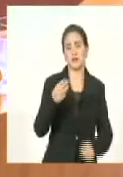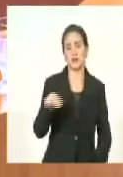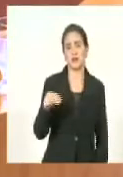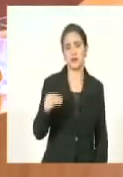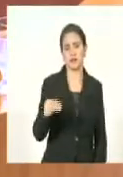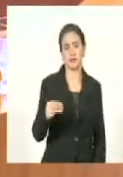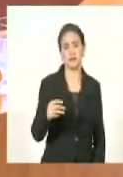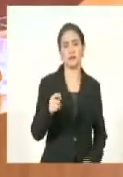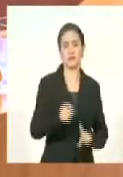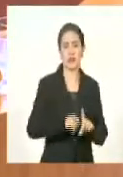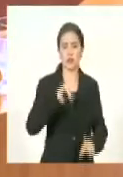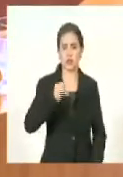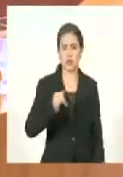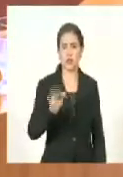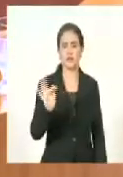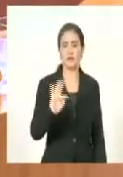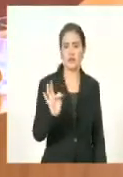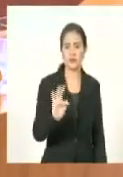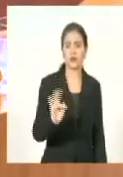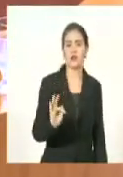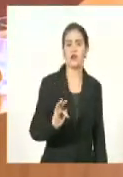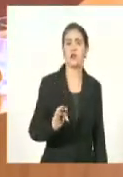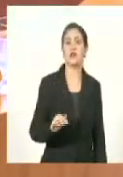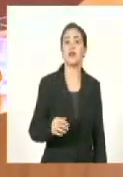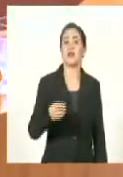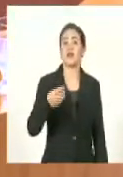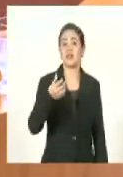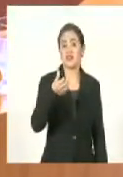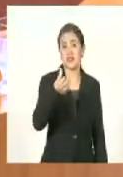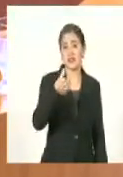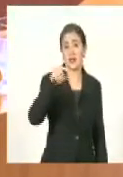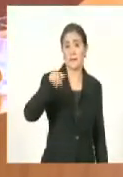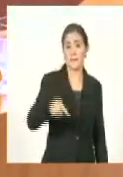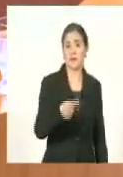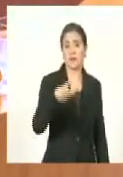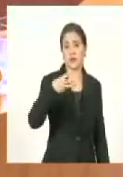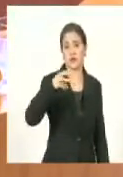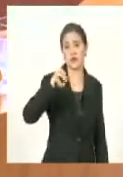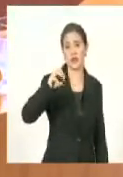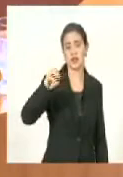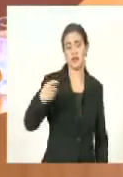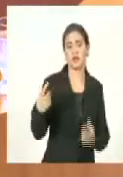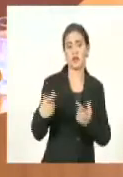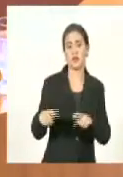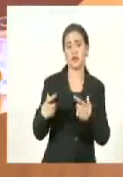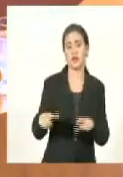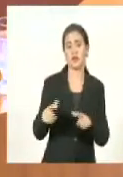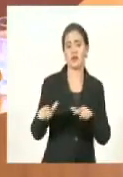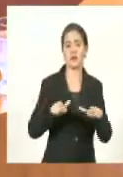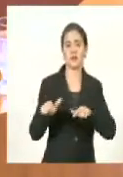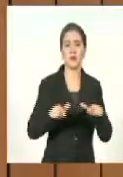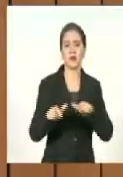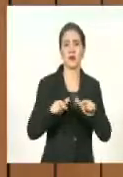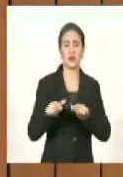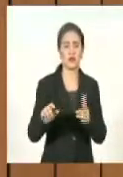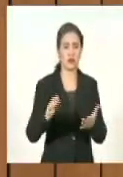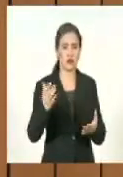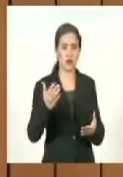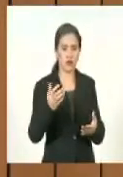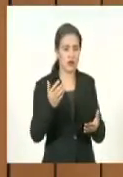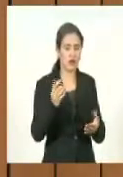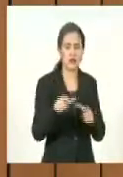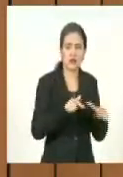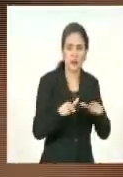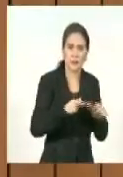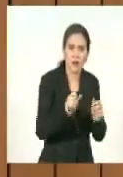CAGED, mais de 6.300 postos de trabalho com carteira assinada foram fechados no Estado do Maranhão. A tendência é